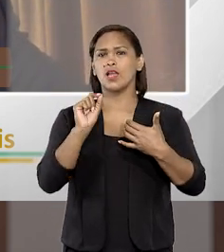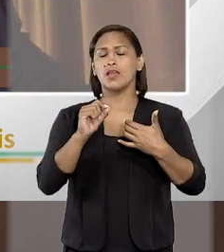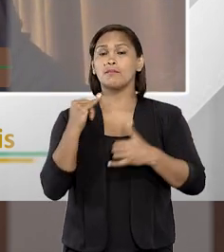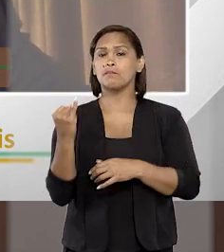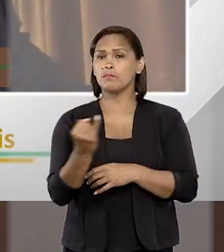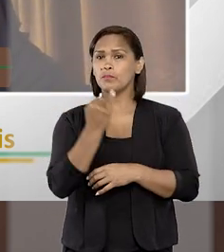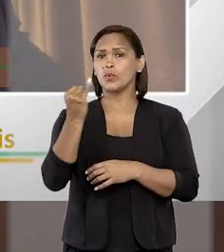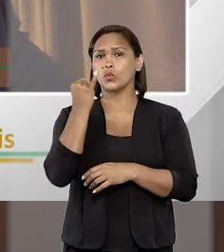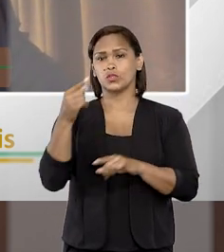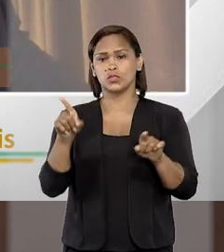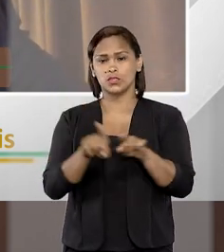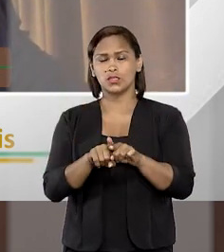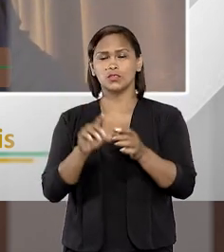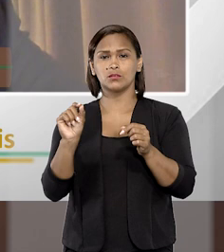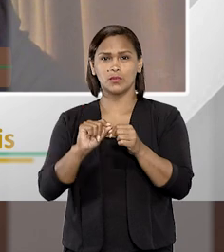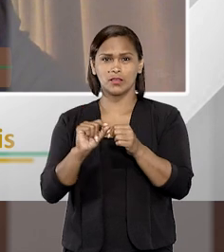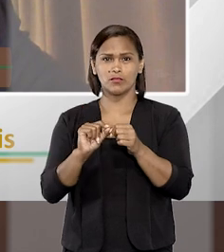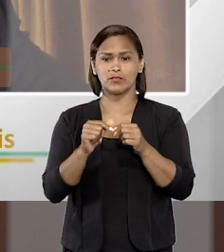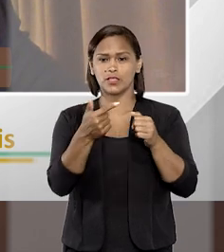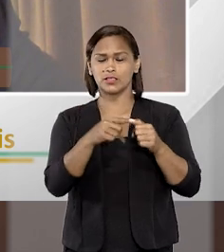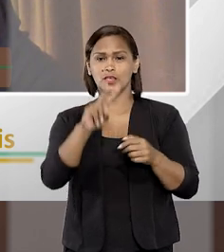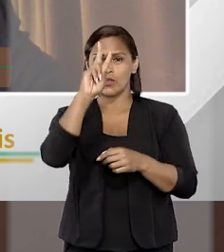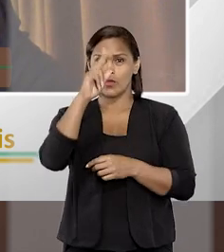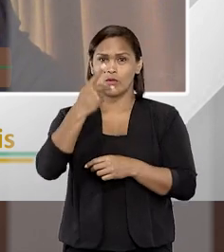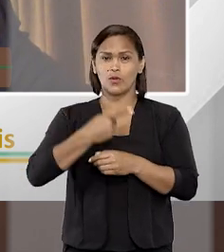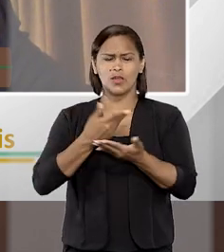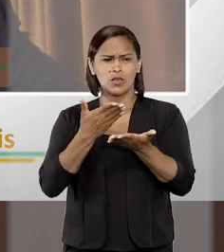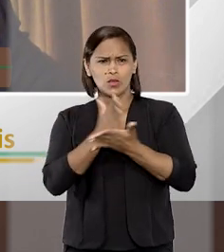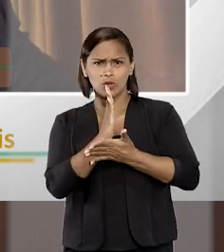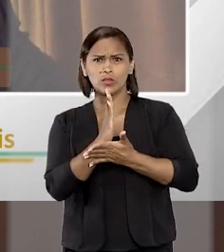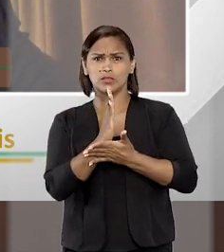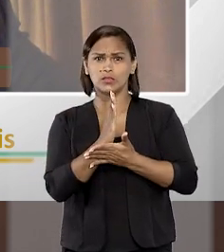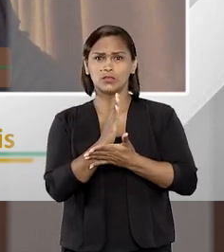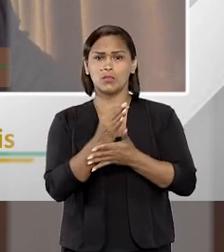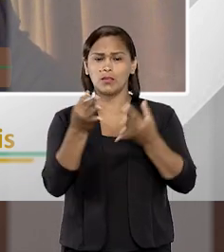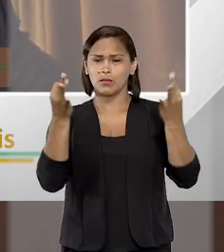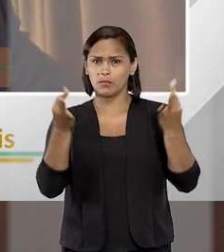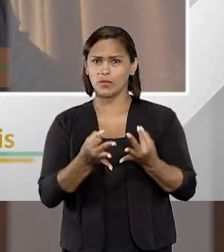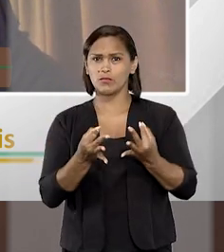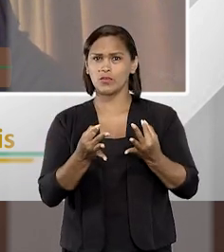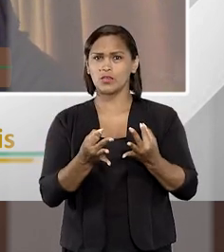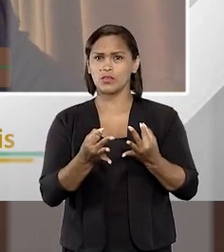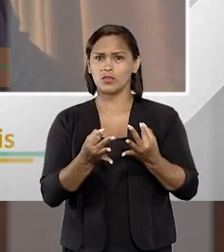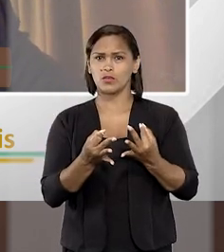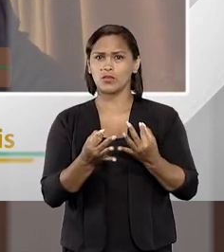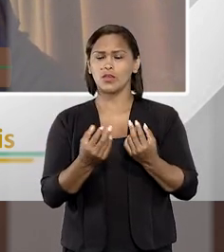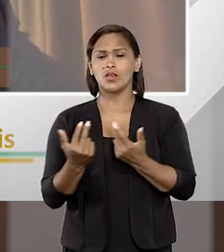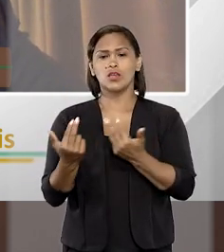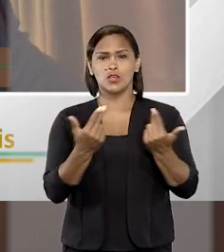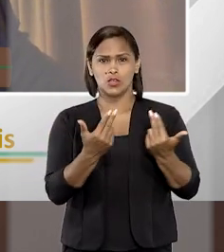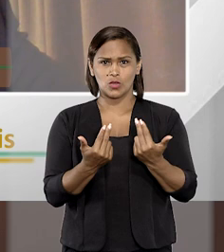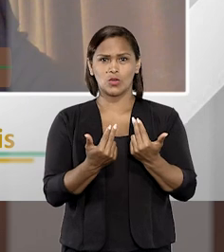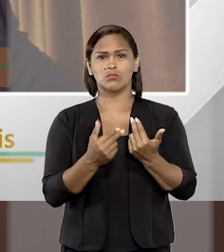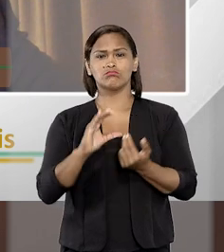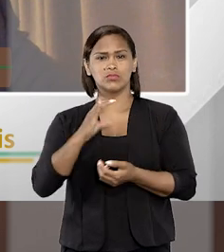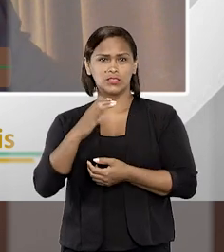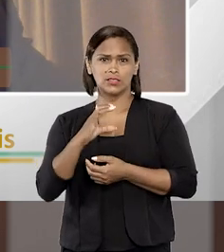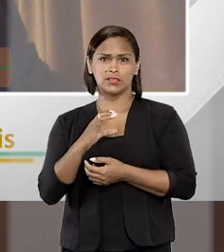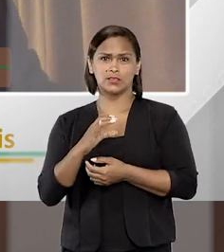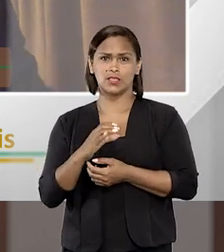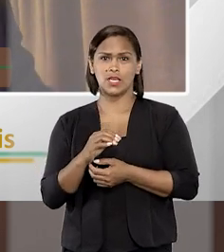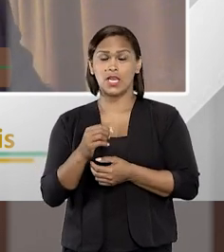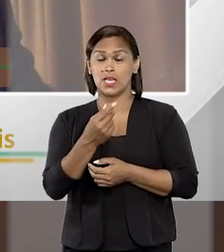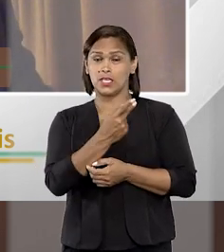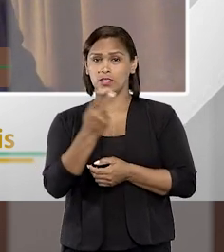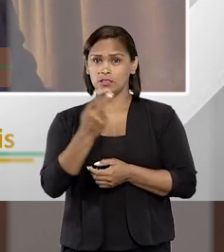fundamentais para a realização do reconhecimento pessoal de uma maneira correta conforme a contamento da ciência